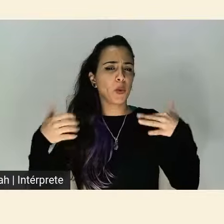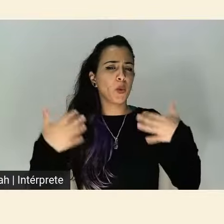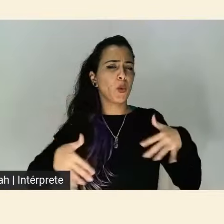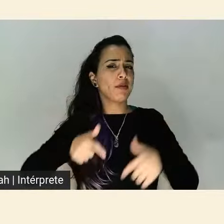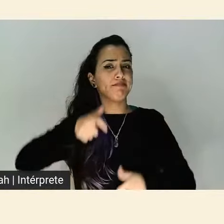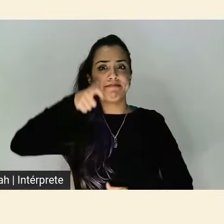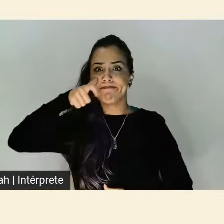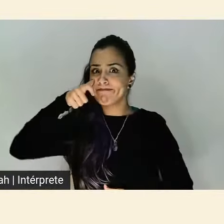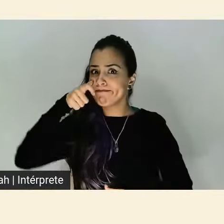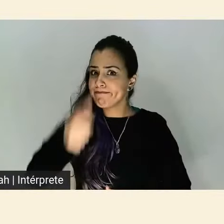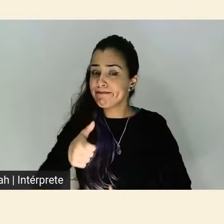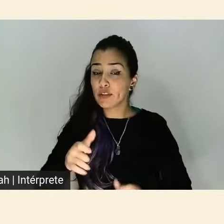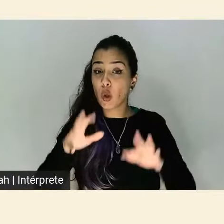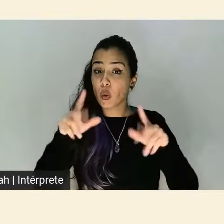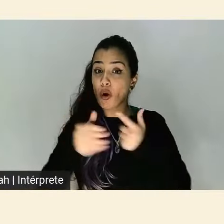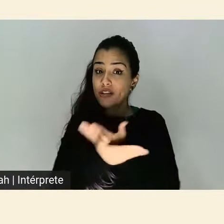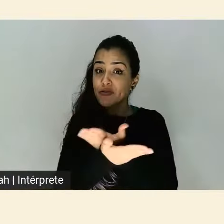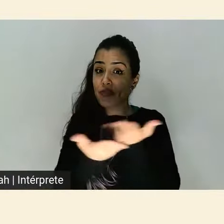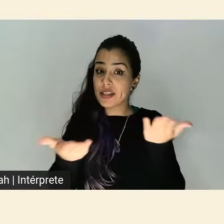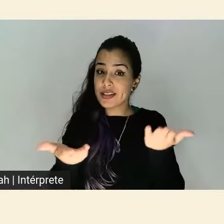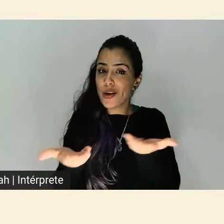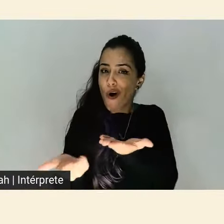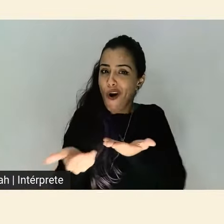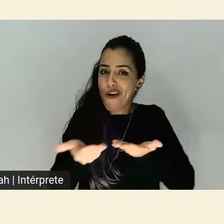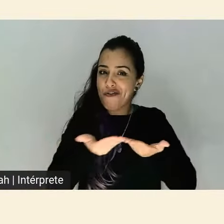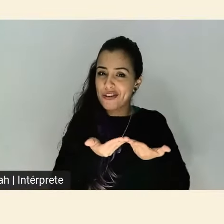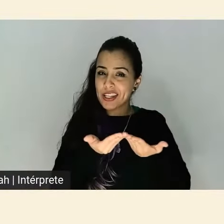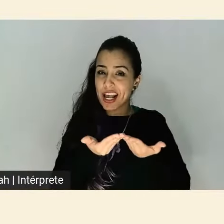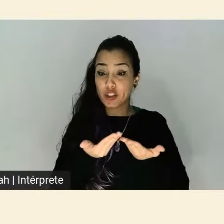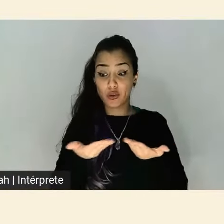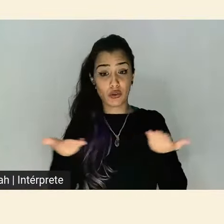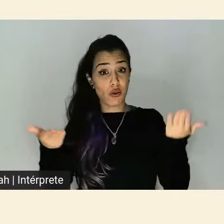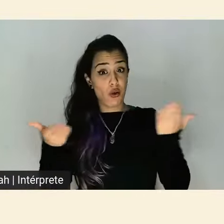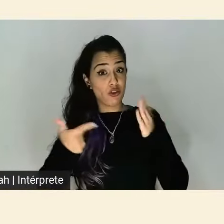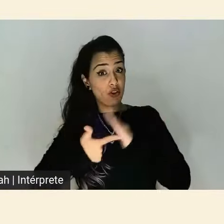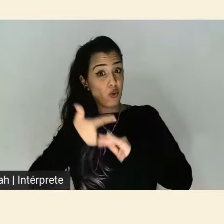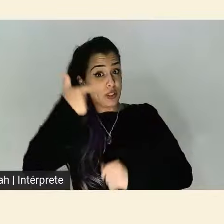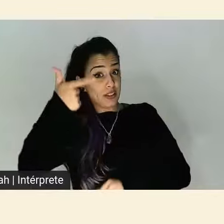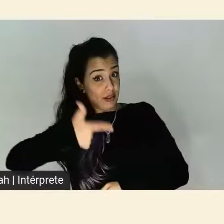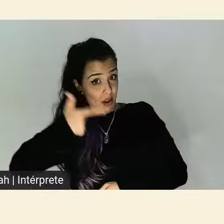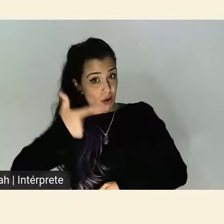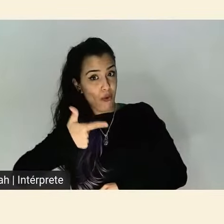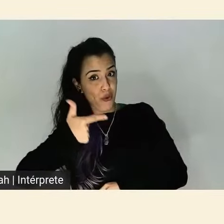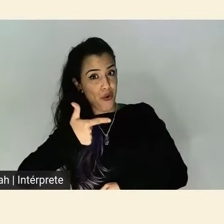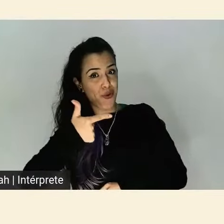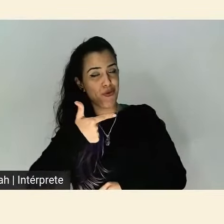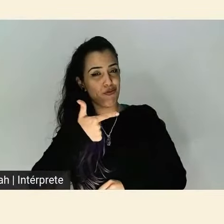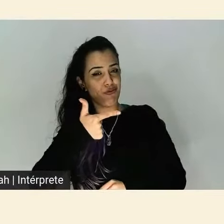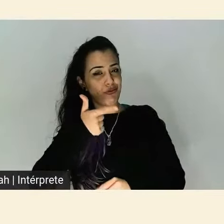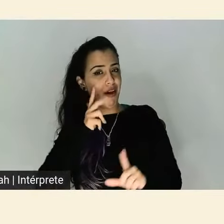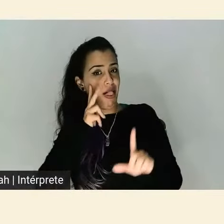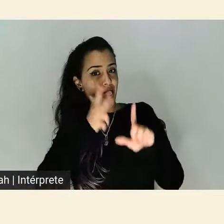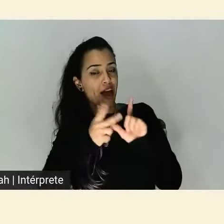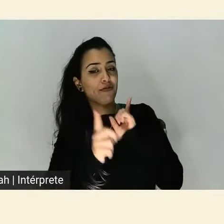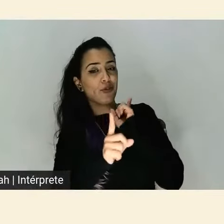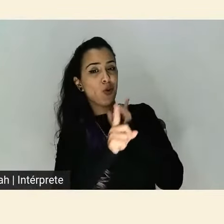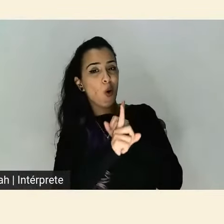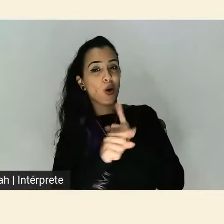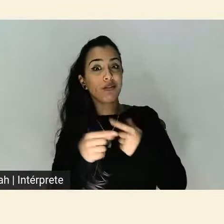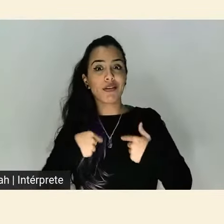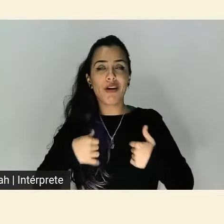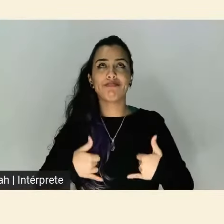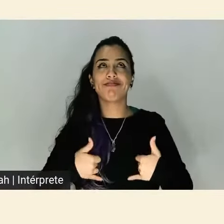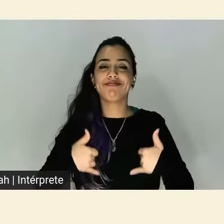interesse. Estão todos convidados. Este aqui é o segundo encontro e eu terei o prazer de mediar essa mesa. Vou estar em